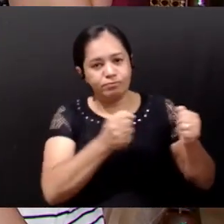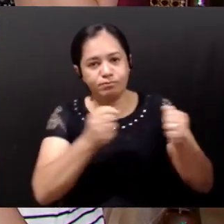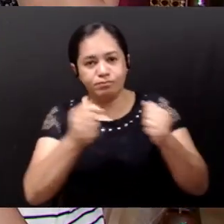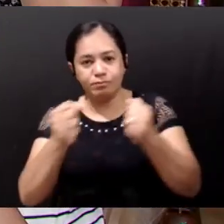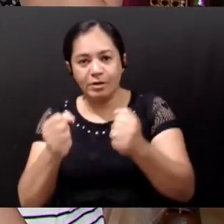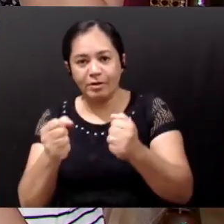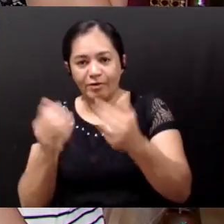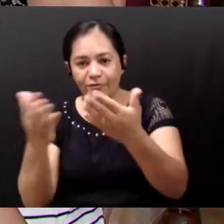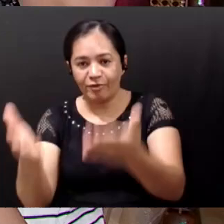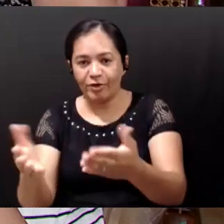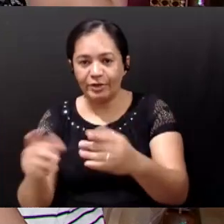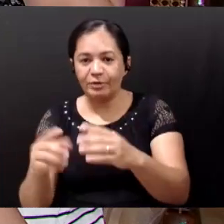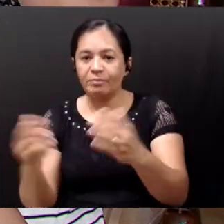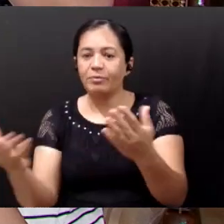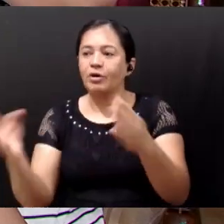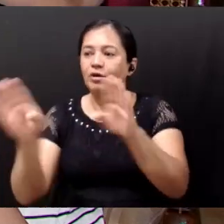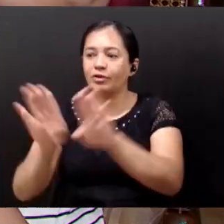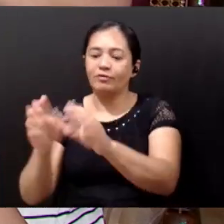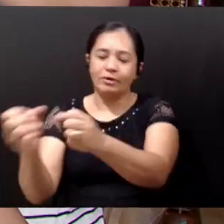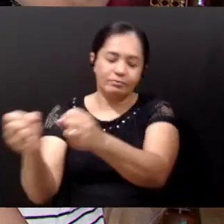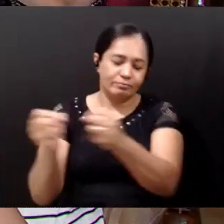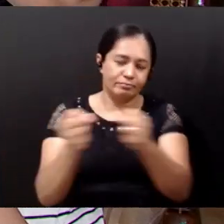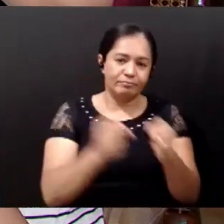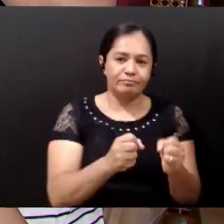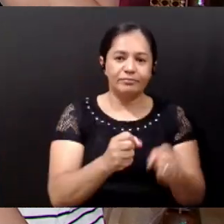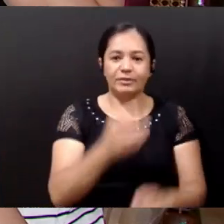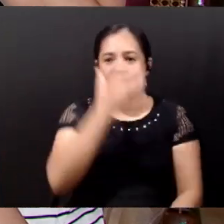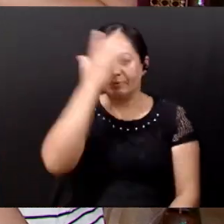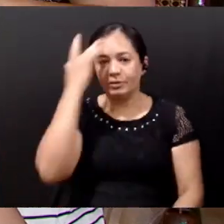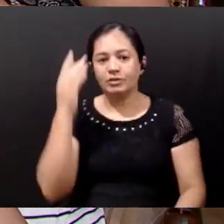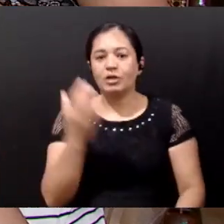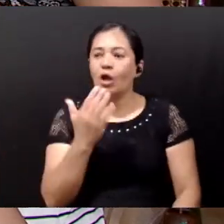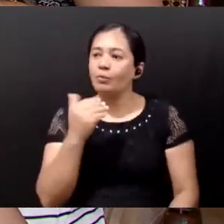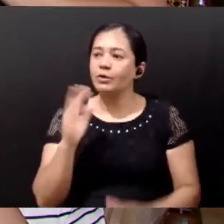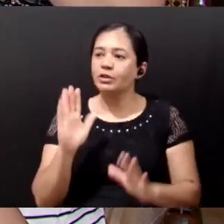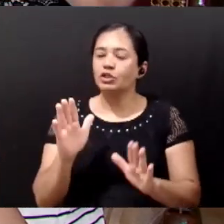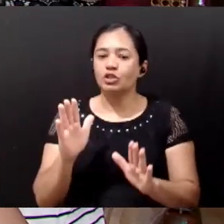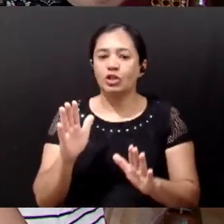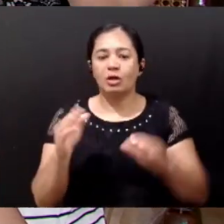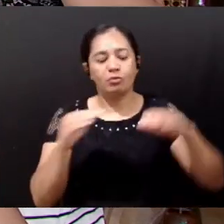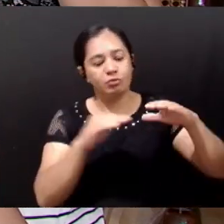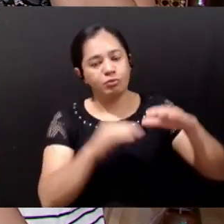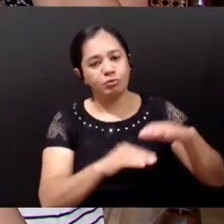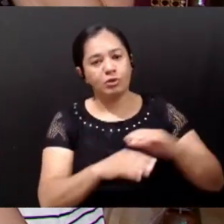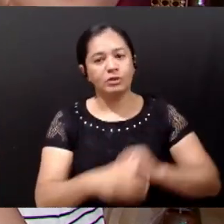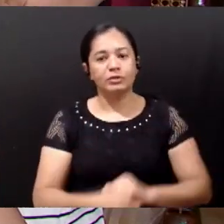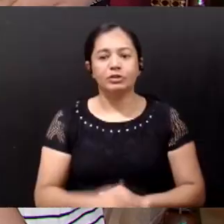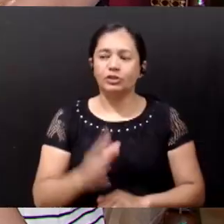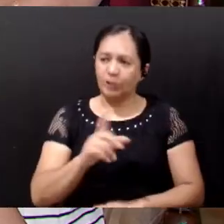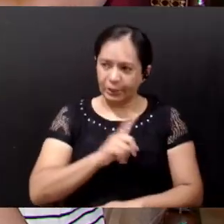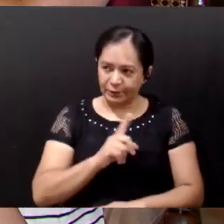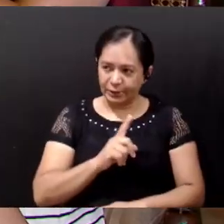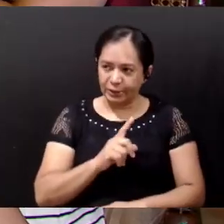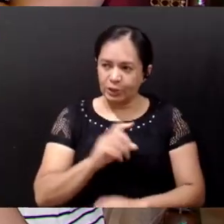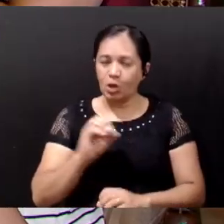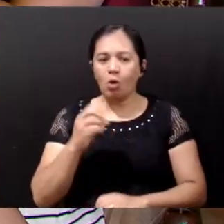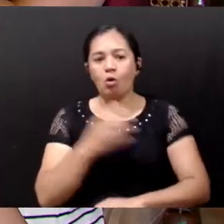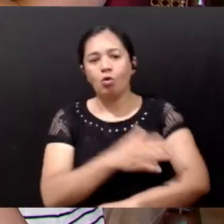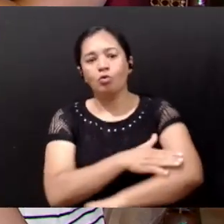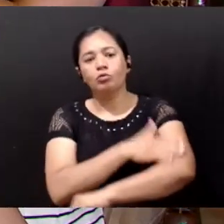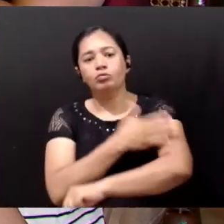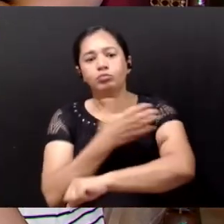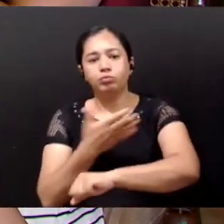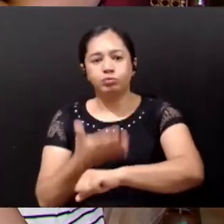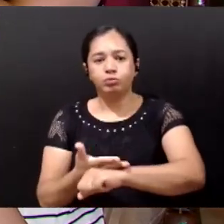E os guardiões colocam o alimento logo cedo. Quando ela é colocada para fora, já tem alguma coisa ou é ao longo do dia? Ao longo do dia, quando eles